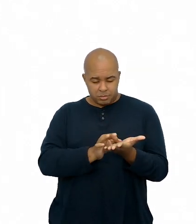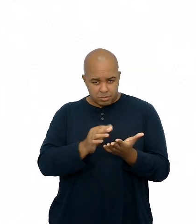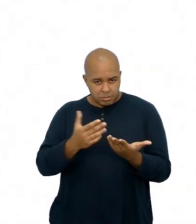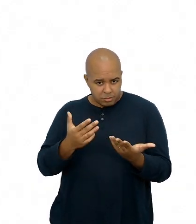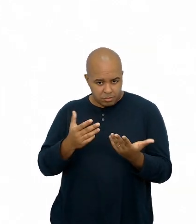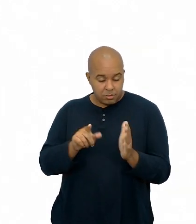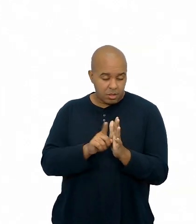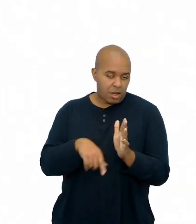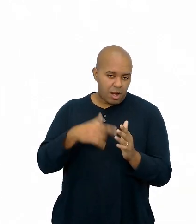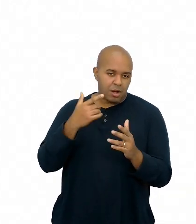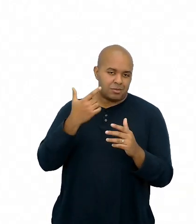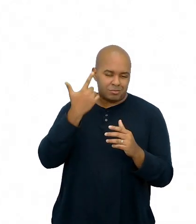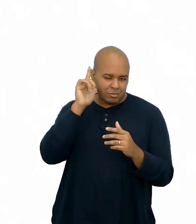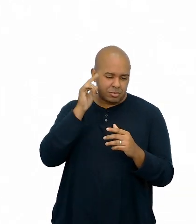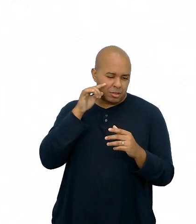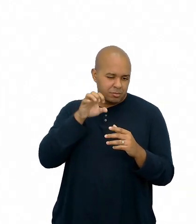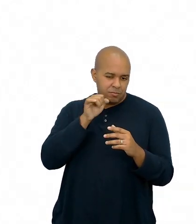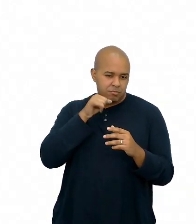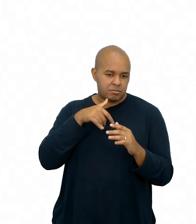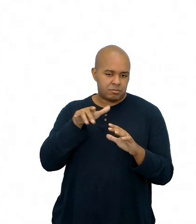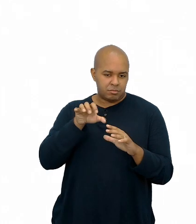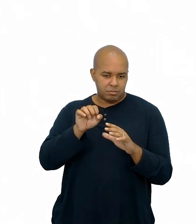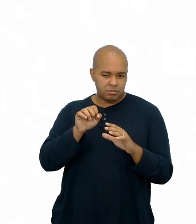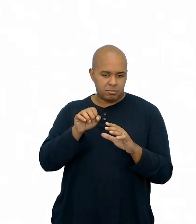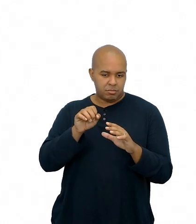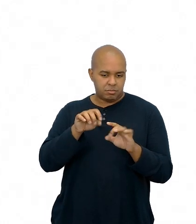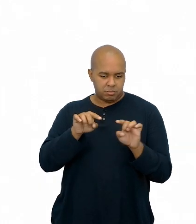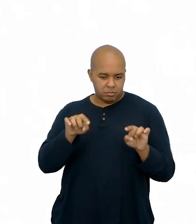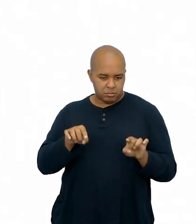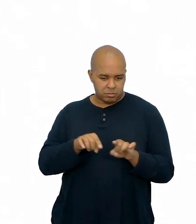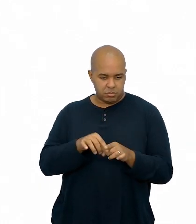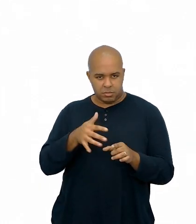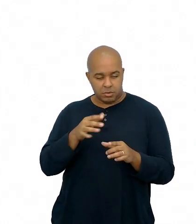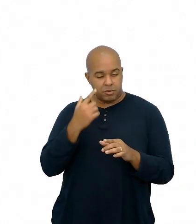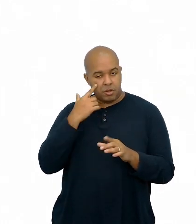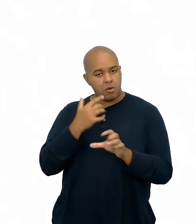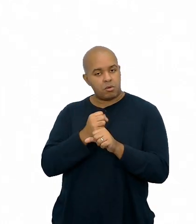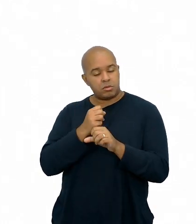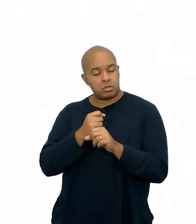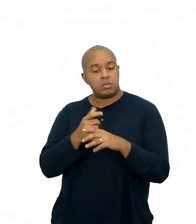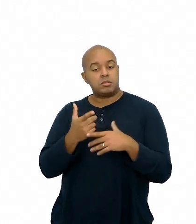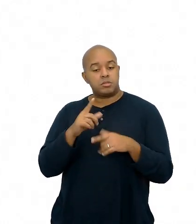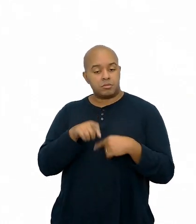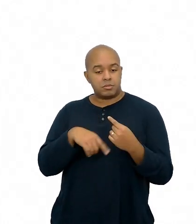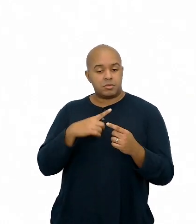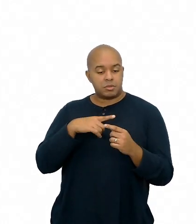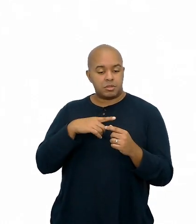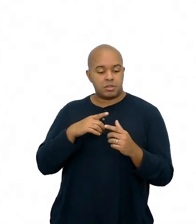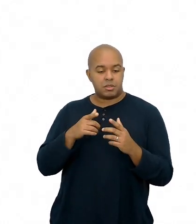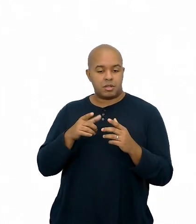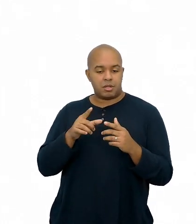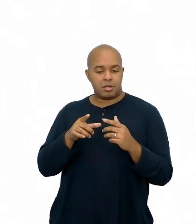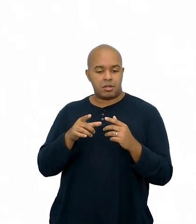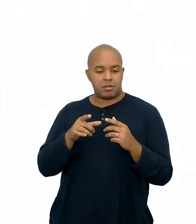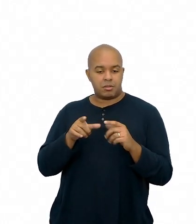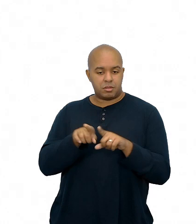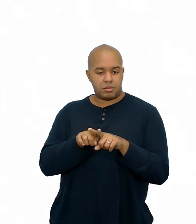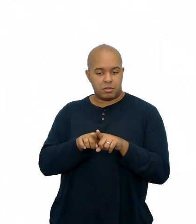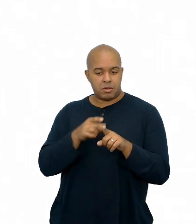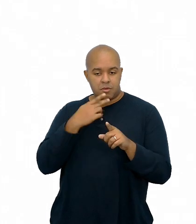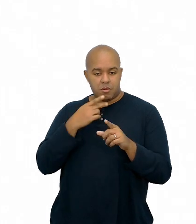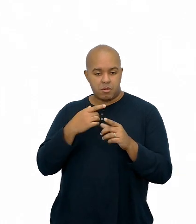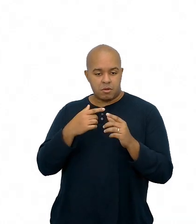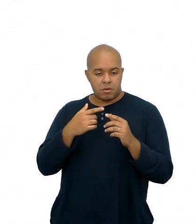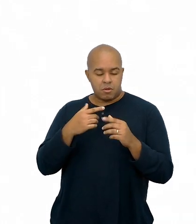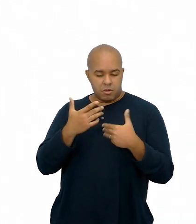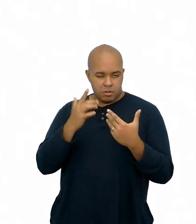aqui, né, o que se pede aqui é fazer a estimativa do total de moedas, né, e as crianças terão que anotar aqui. Então,